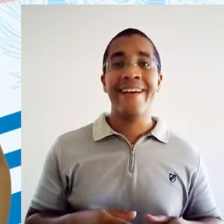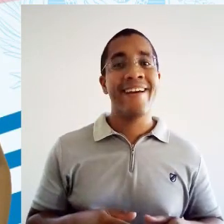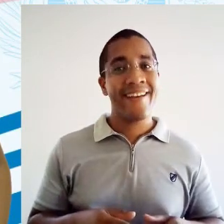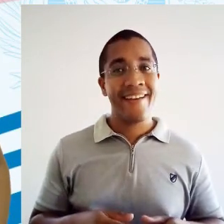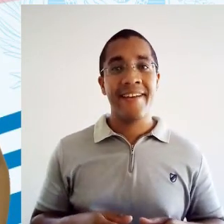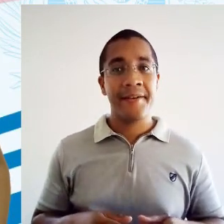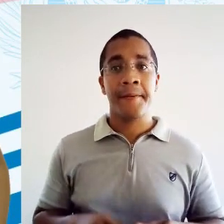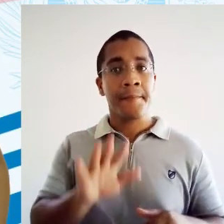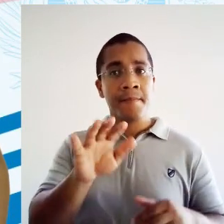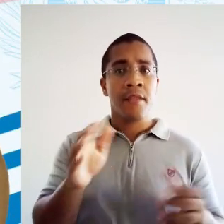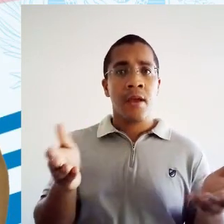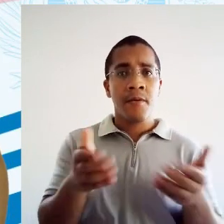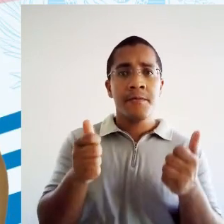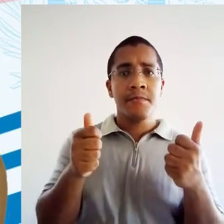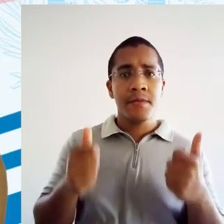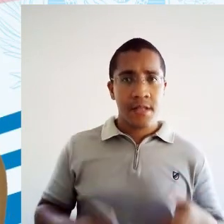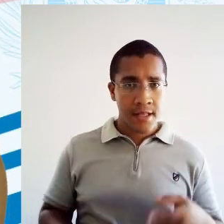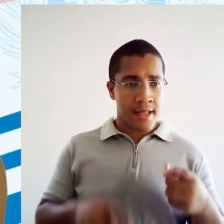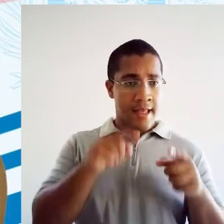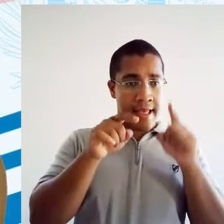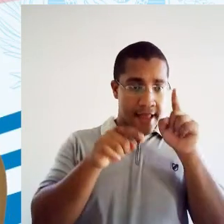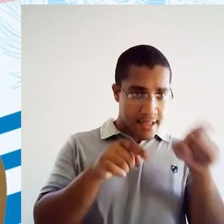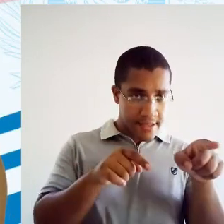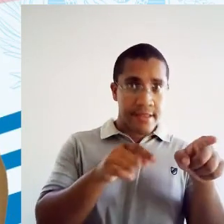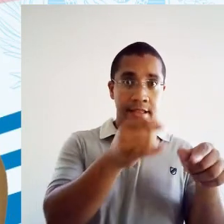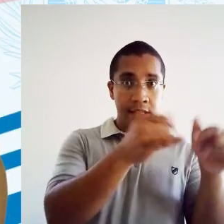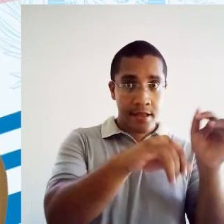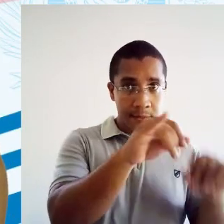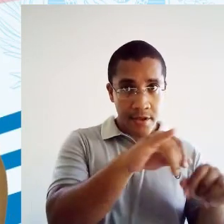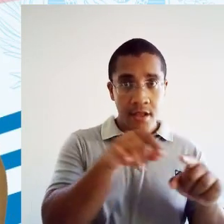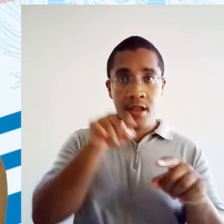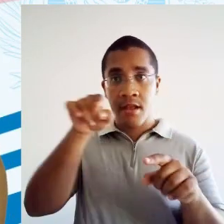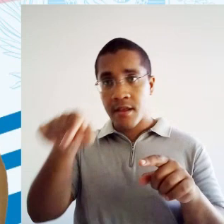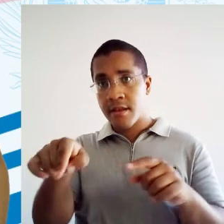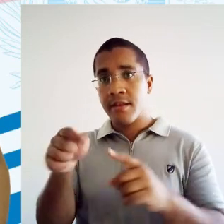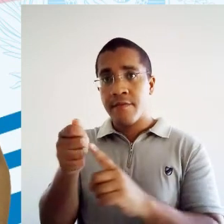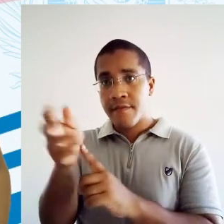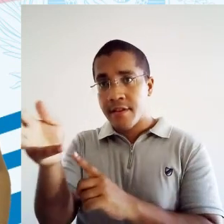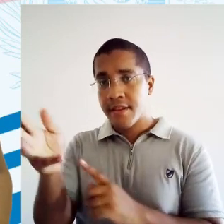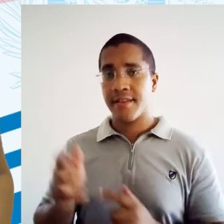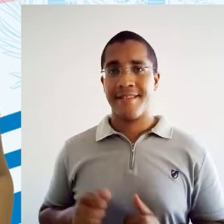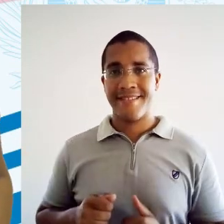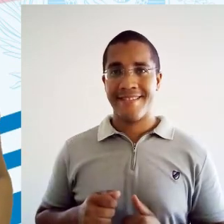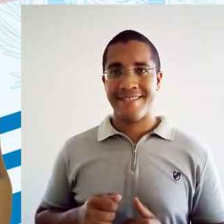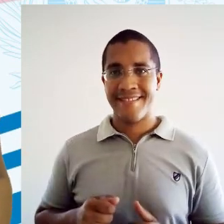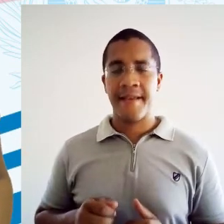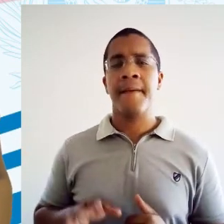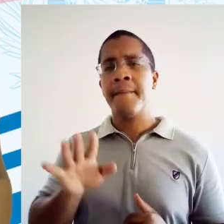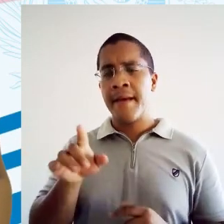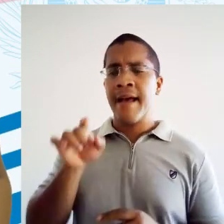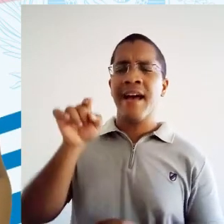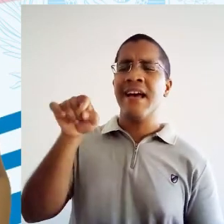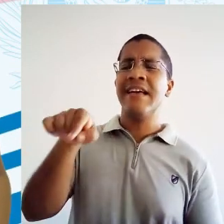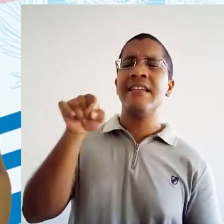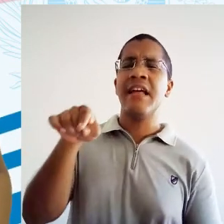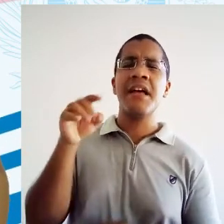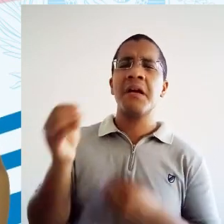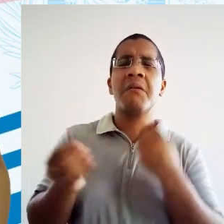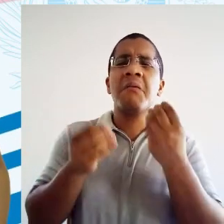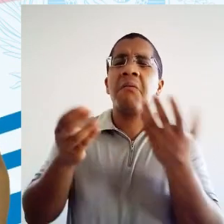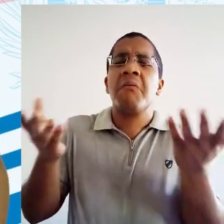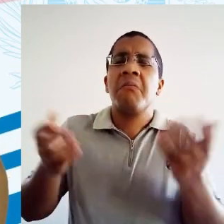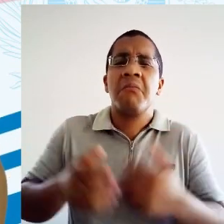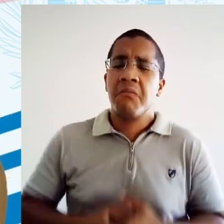Vamos falar sobre as transformações químicas e físicas. Quando se trata de uma transformação